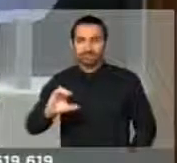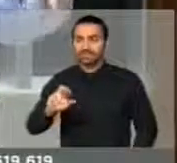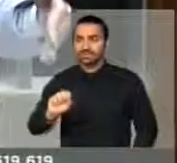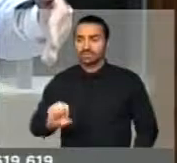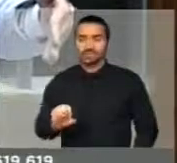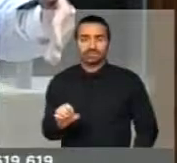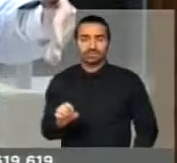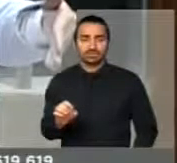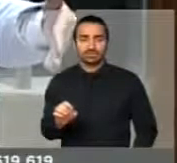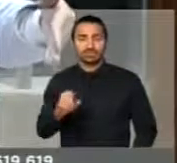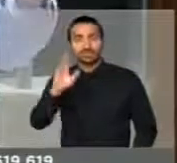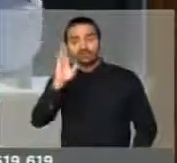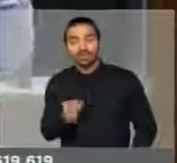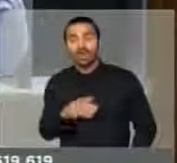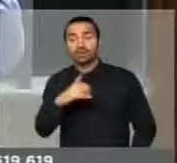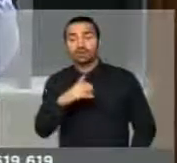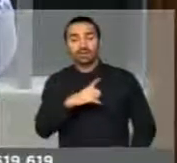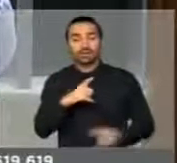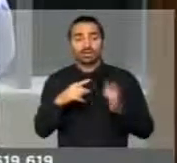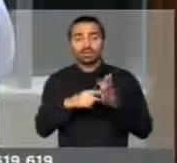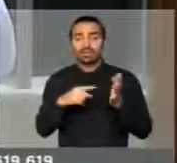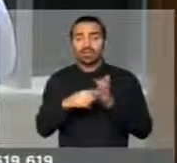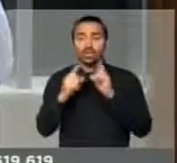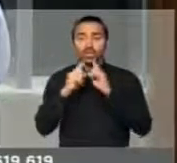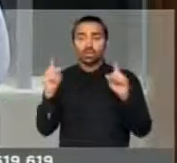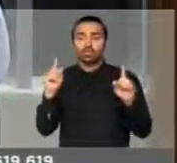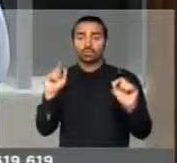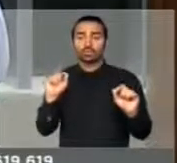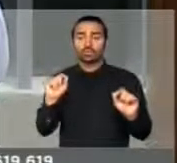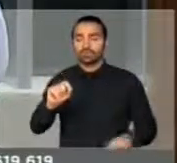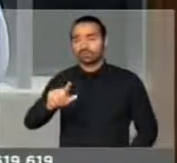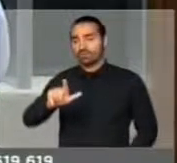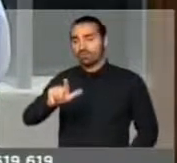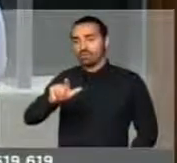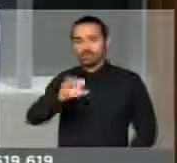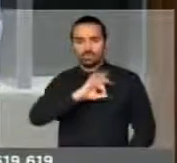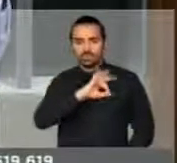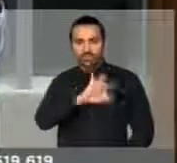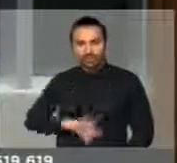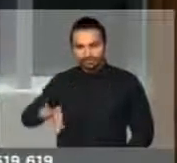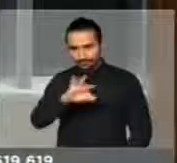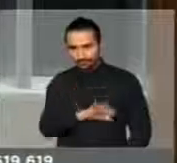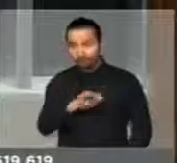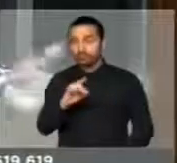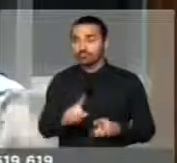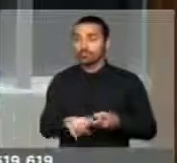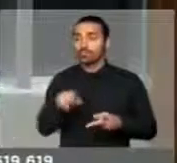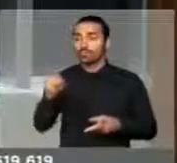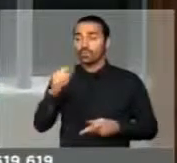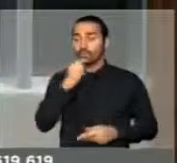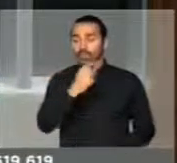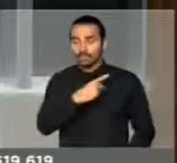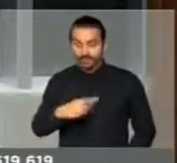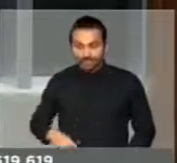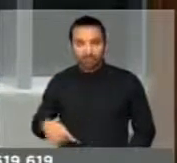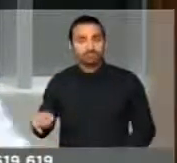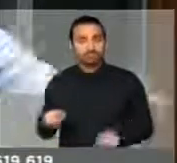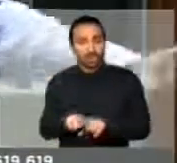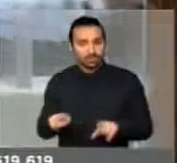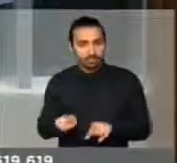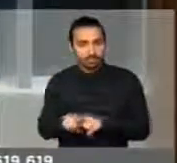a ação de grupos criminosos. Então, minha solidariedade a Vossa Excelência. Mas eu queria